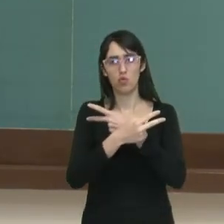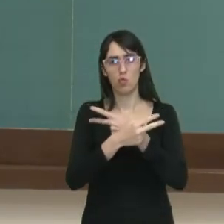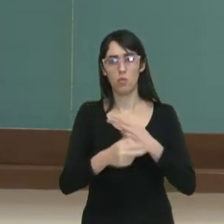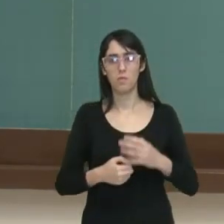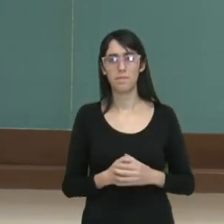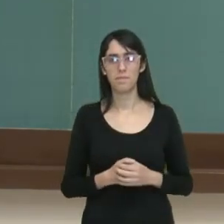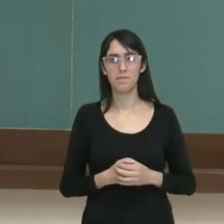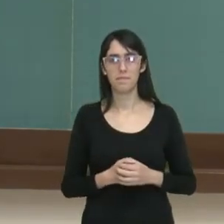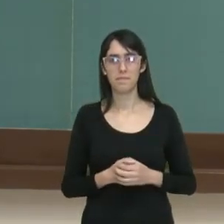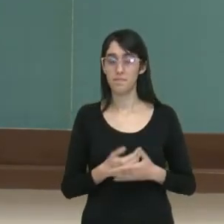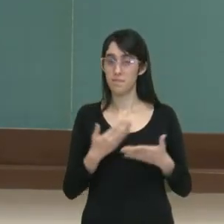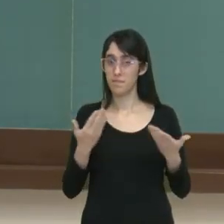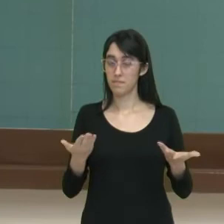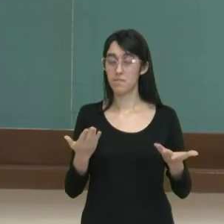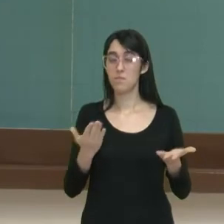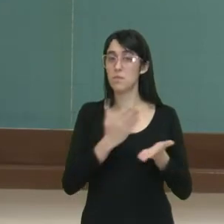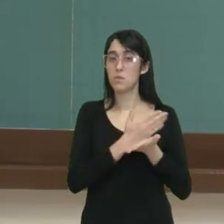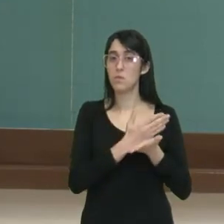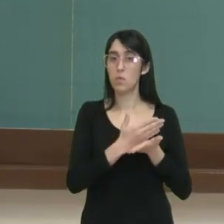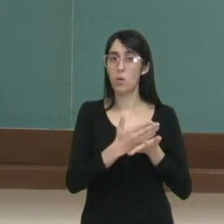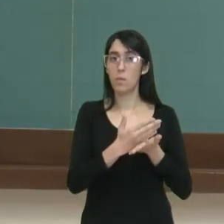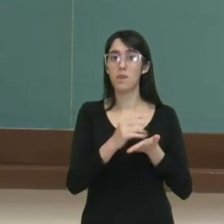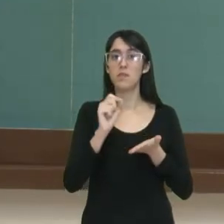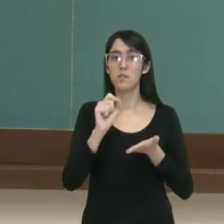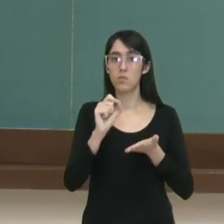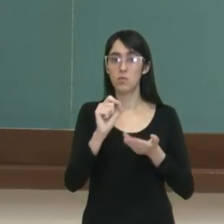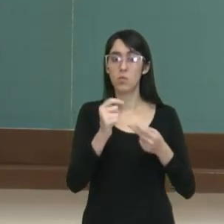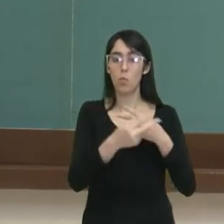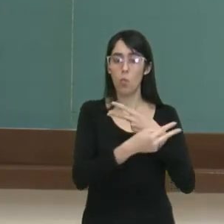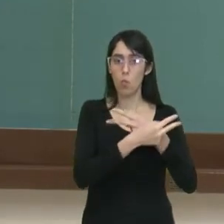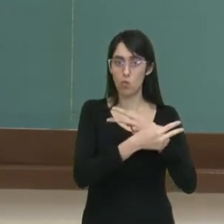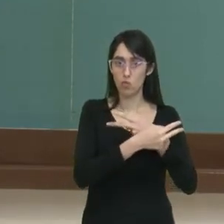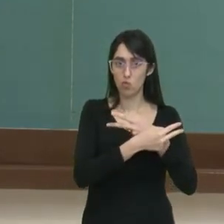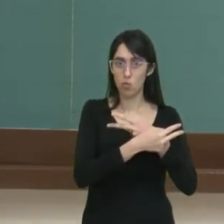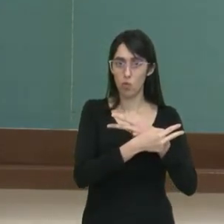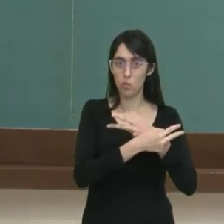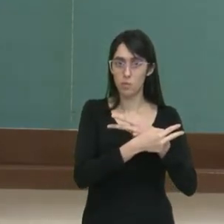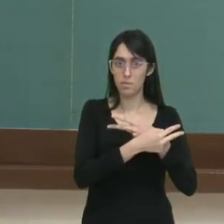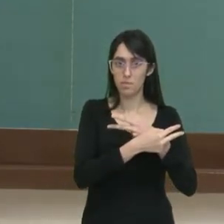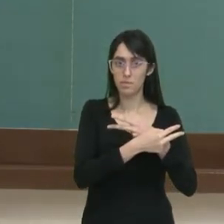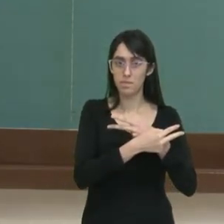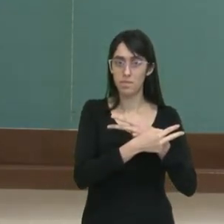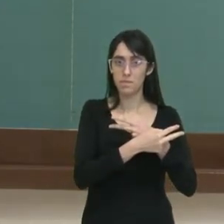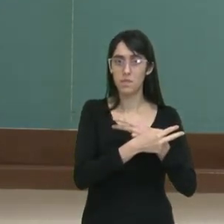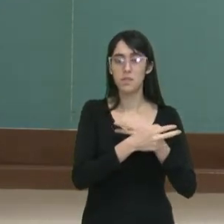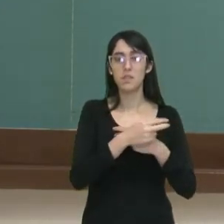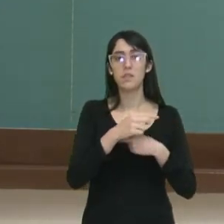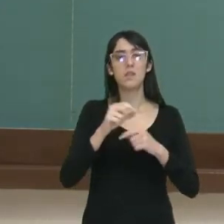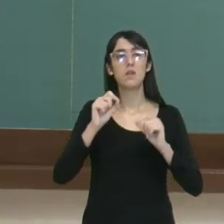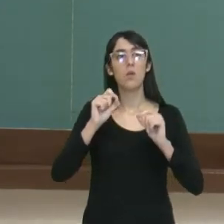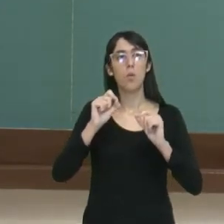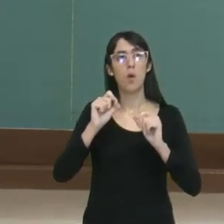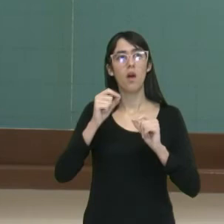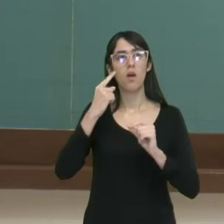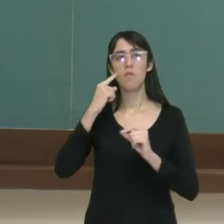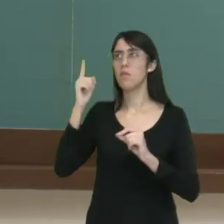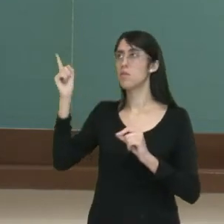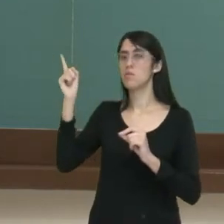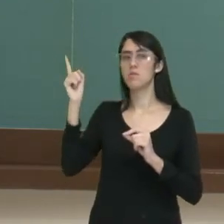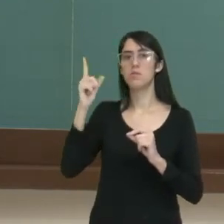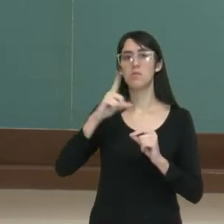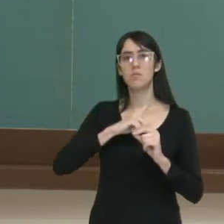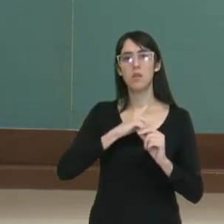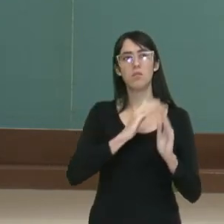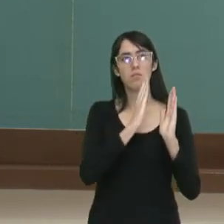Então, a gente começa aqui, nos cromossomos, e a professora aqui, foi desenrolando